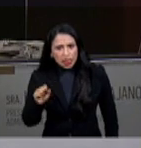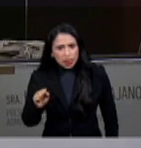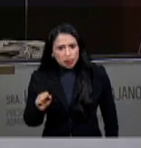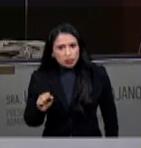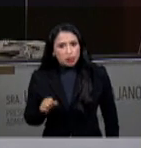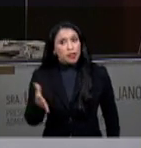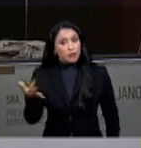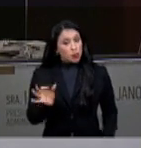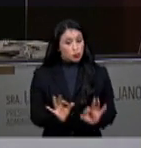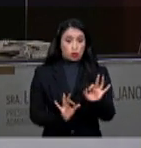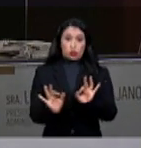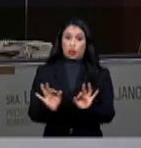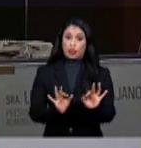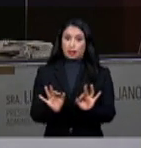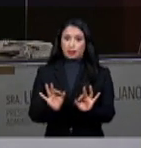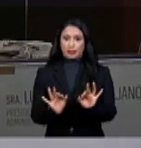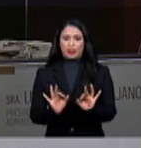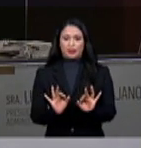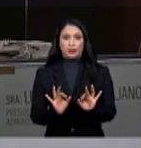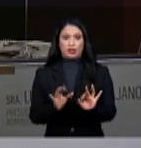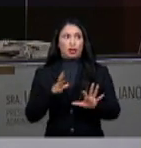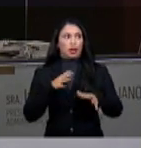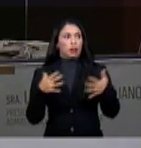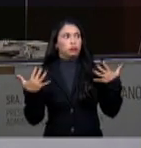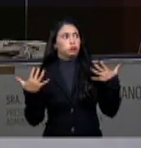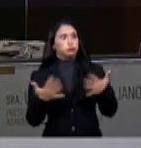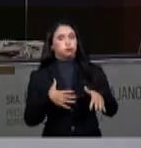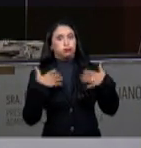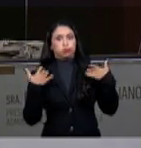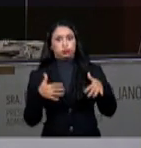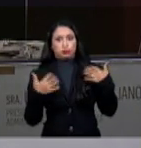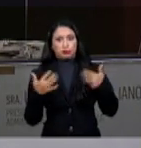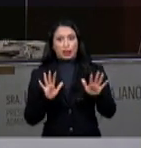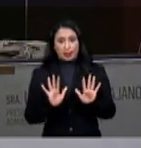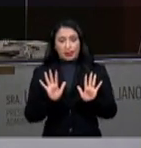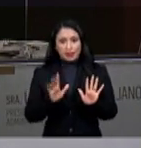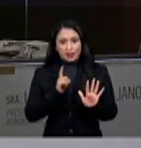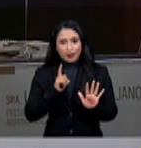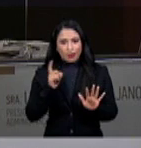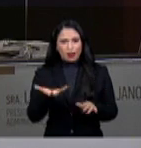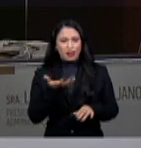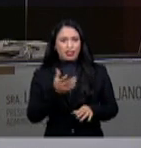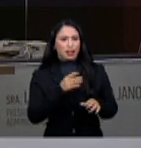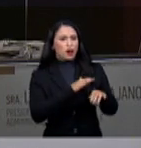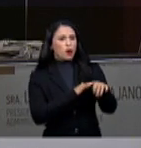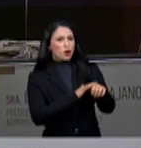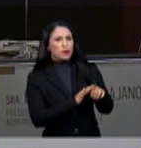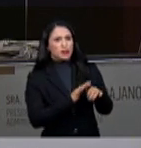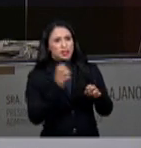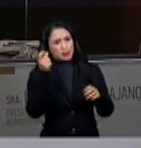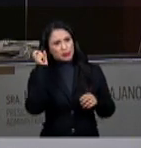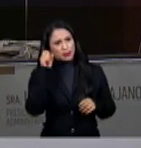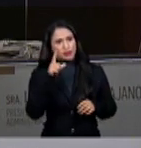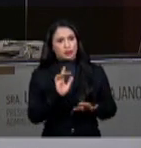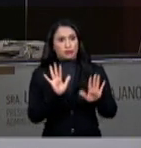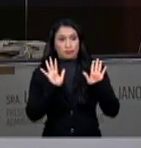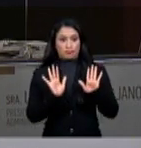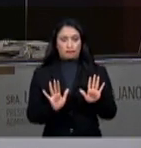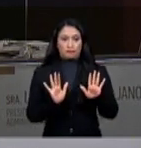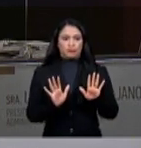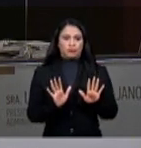vamos organizar isso aqui um pouco eu estava ainda no causa eu tentava falar com ele não dava muito muito tá bom